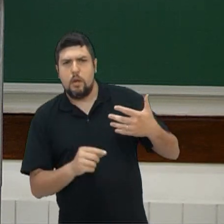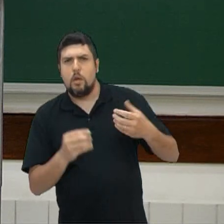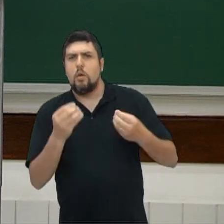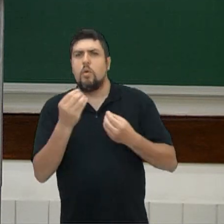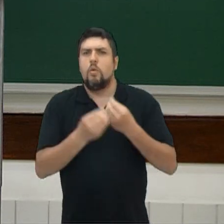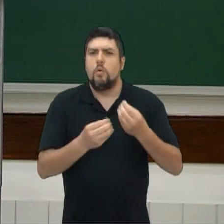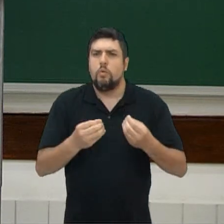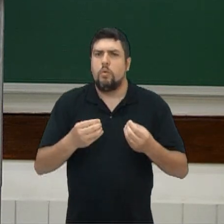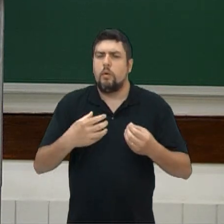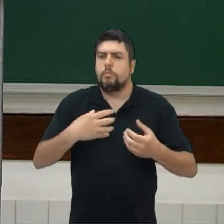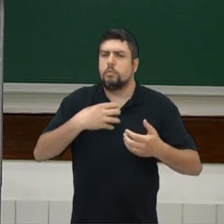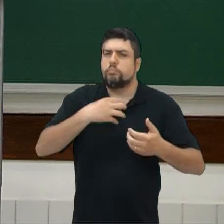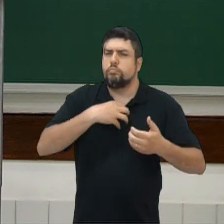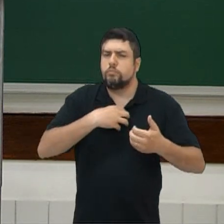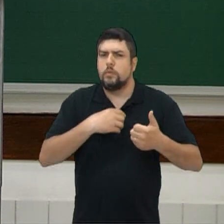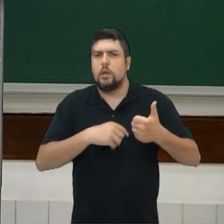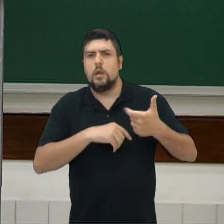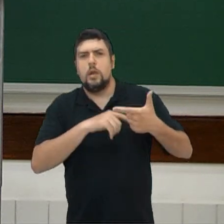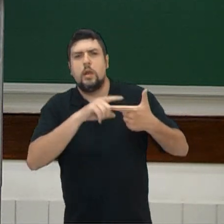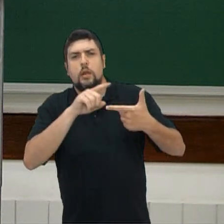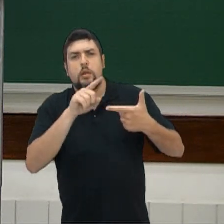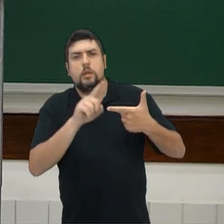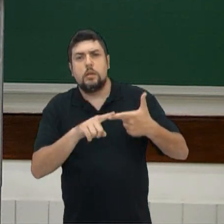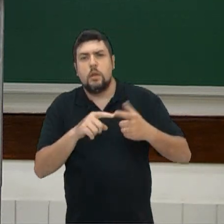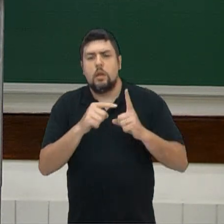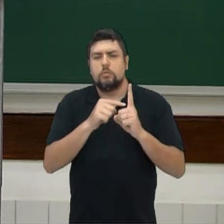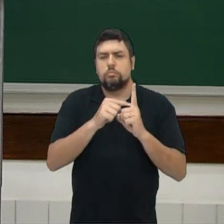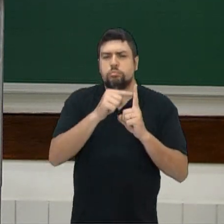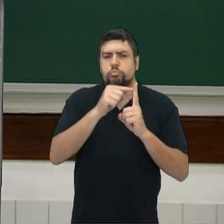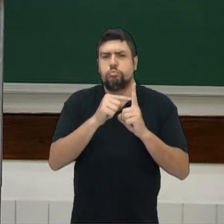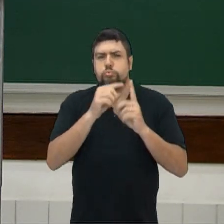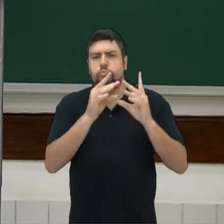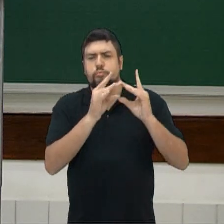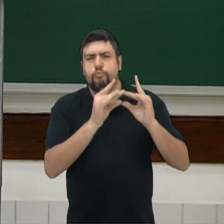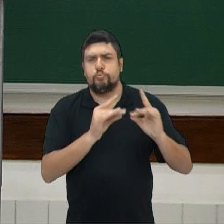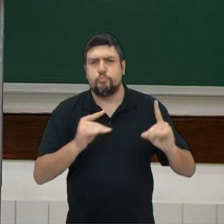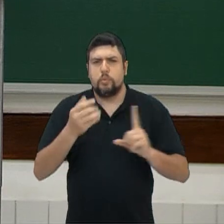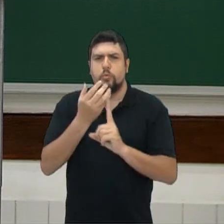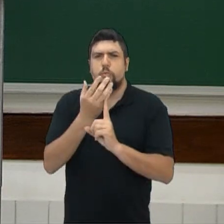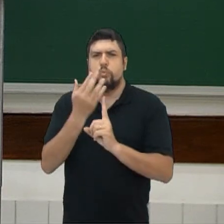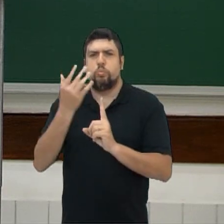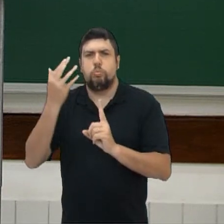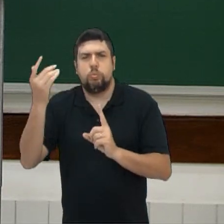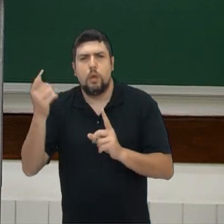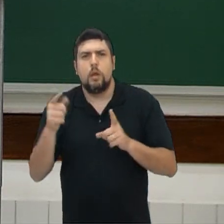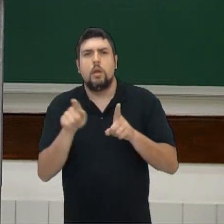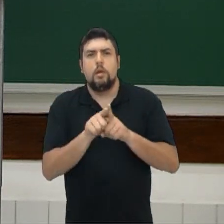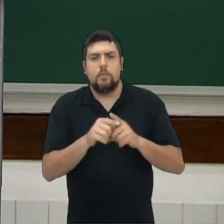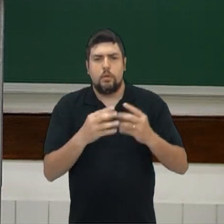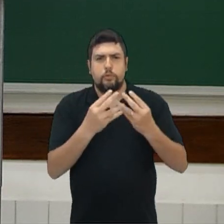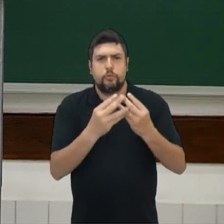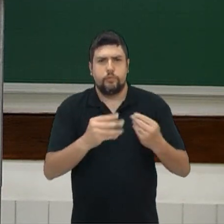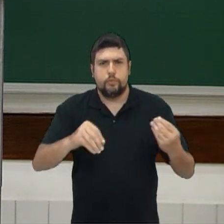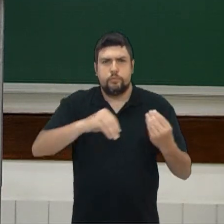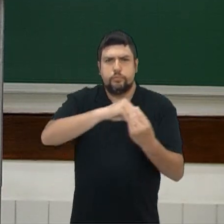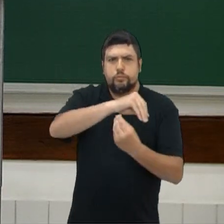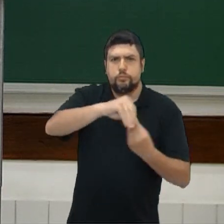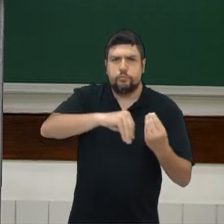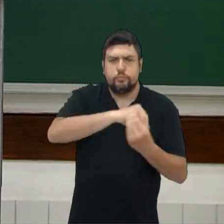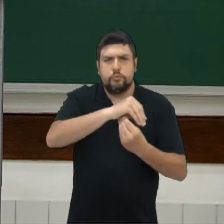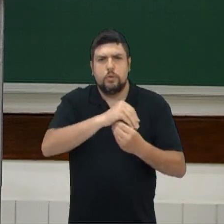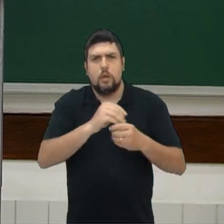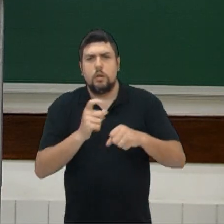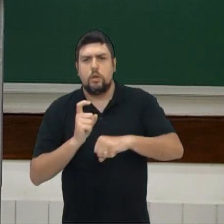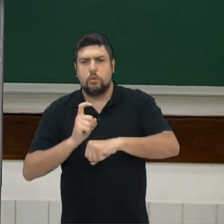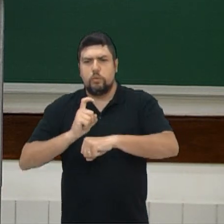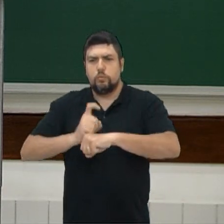físicos, ponto de fusão e ebulição, corrente elétrica, solubilidade, tenacidade e a